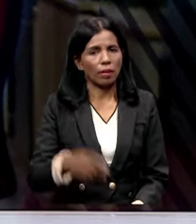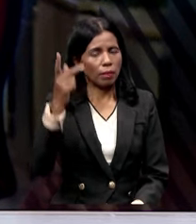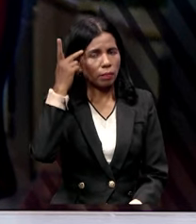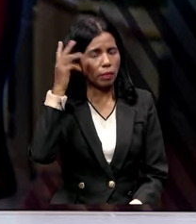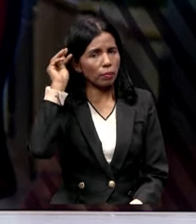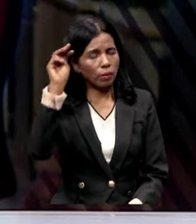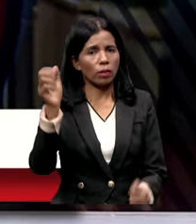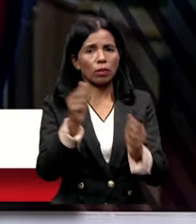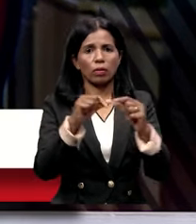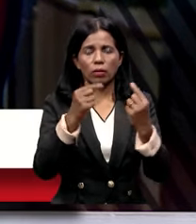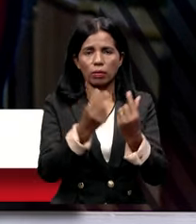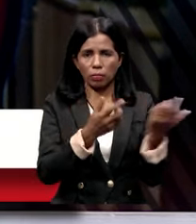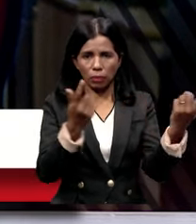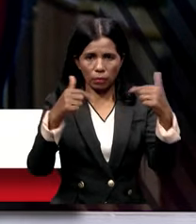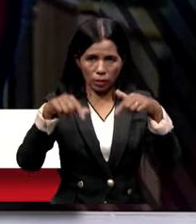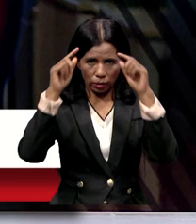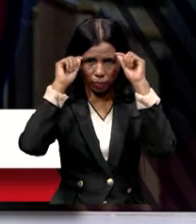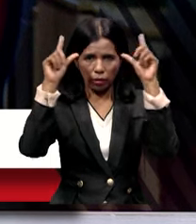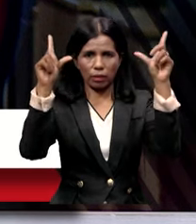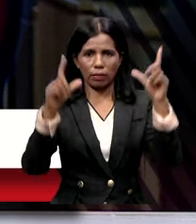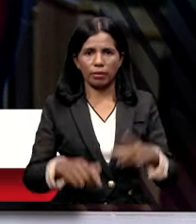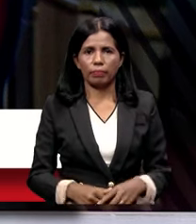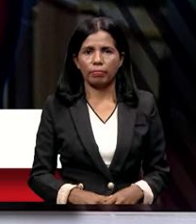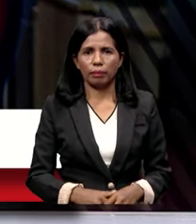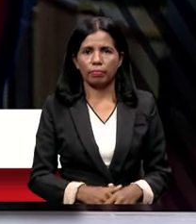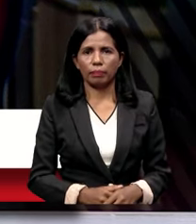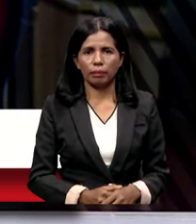Primeiro-Ministro ou delegação filou na mai Timor-Leste.